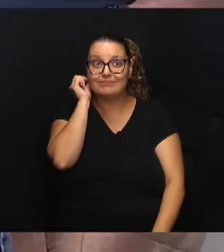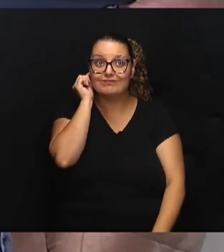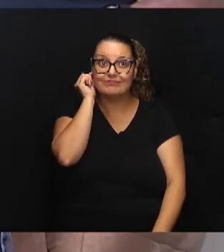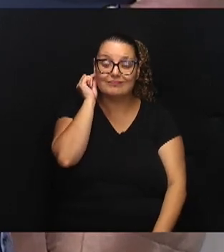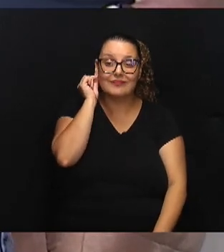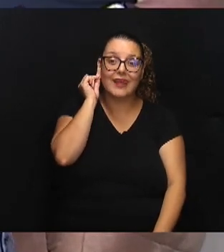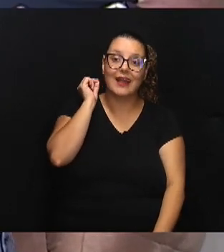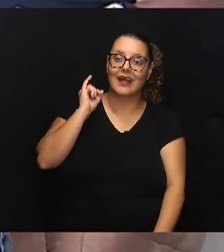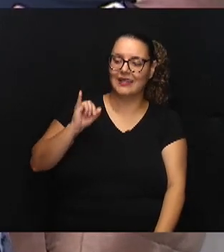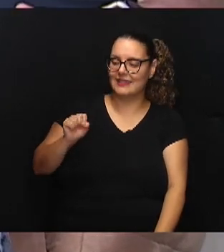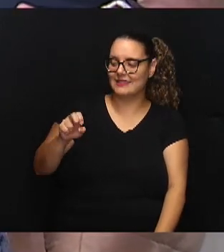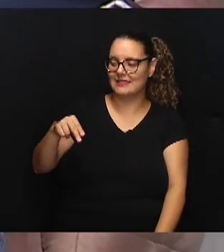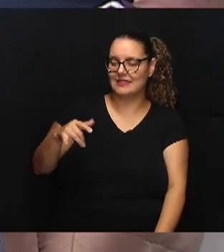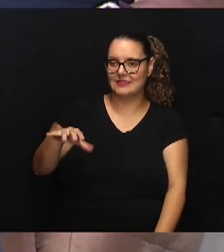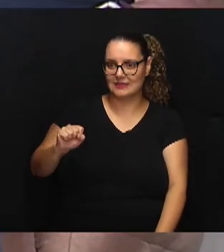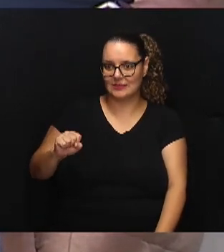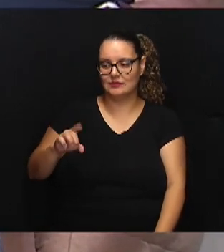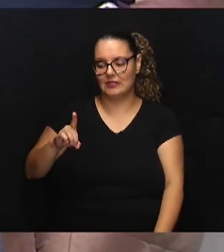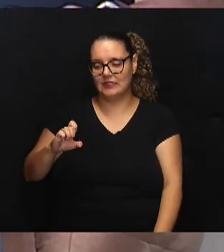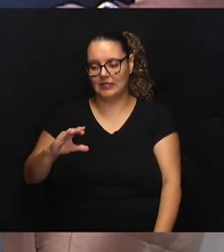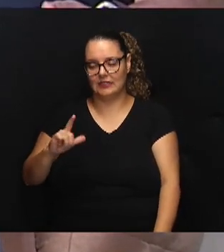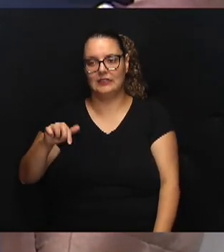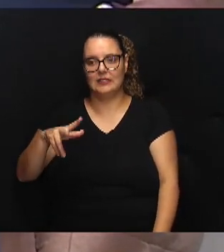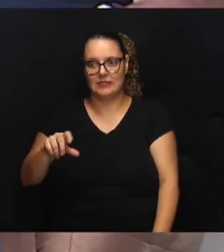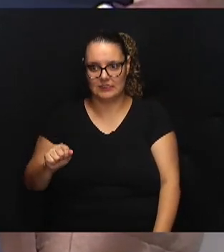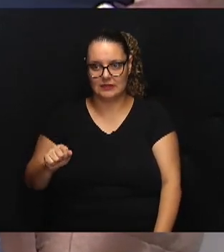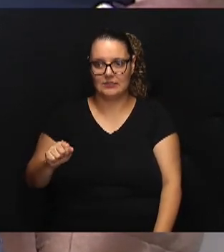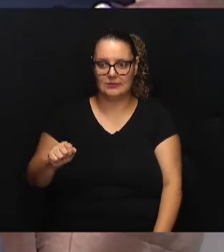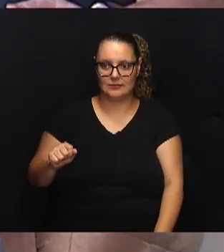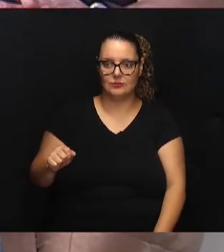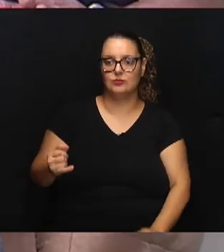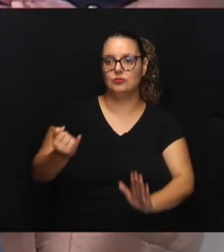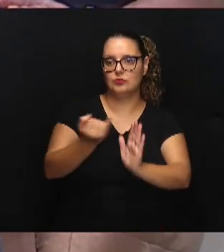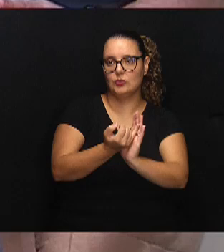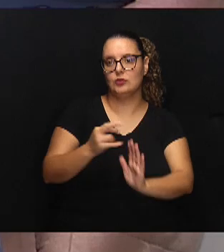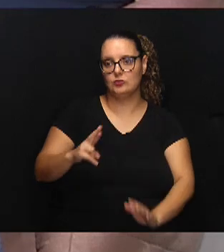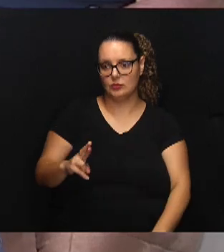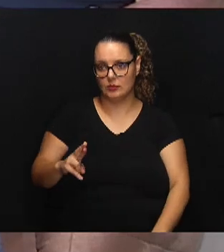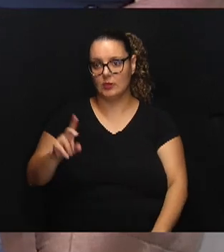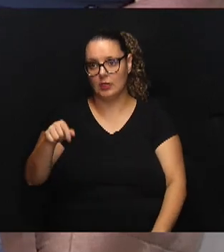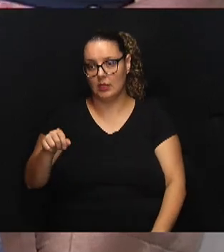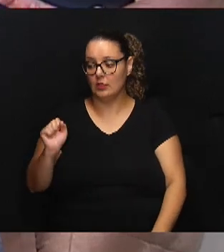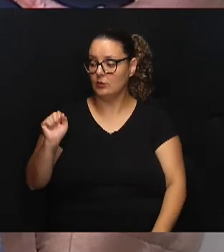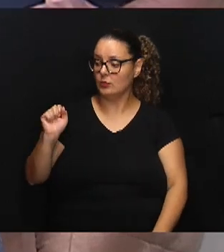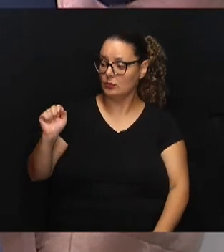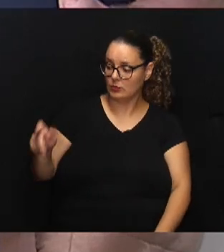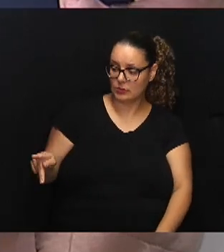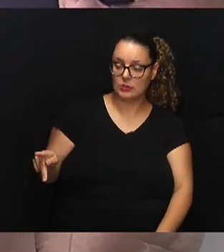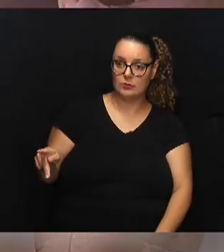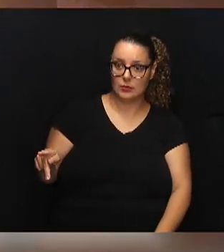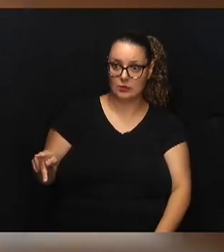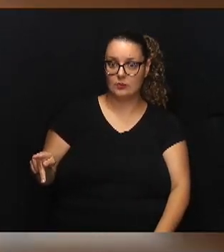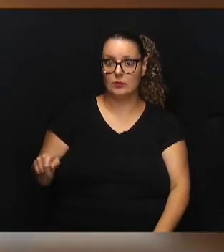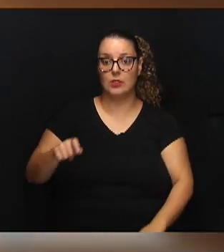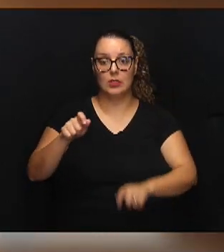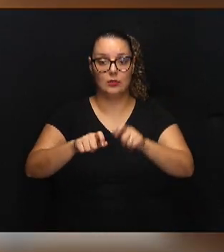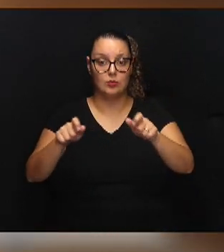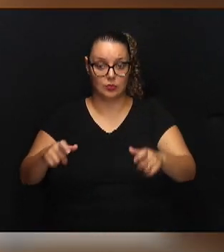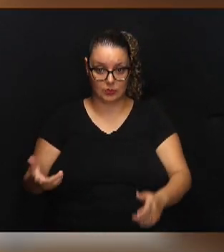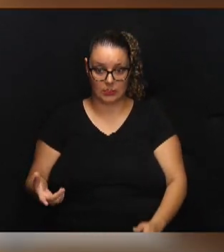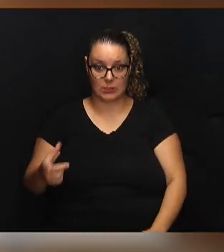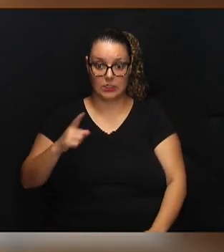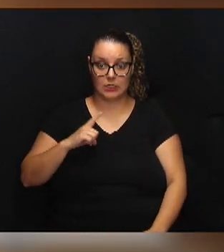da declaração do imposto de renda são basicamente os aposentados e aquelas pessoas que